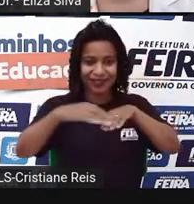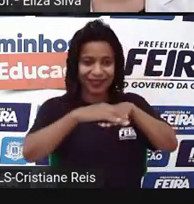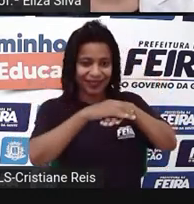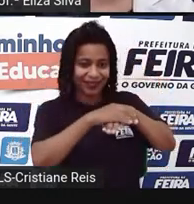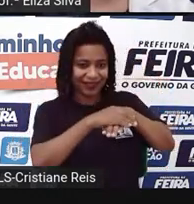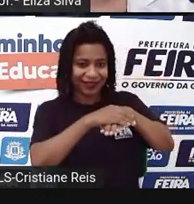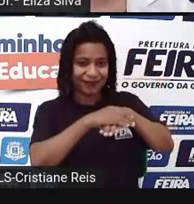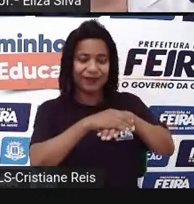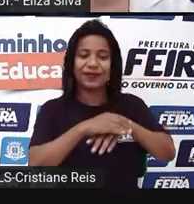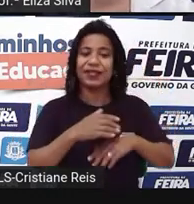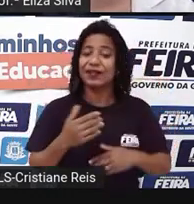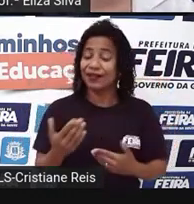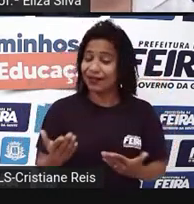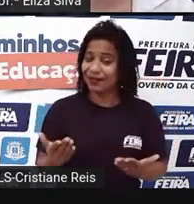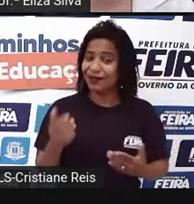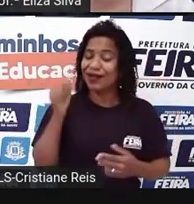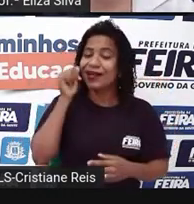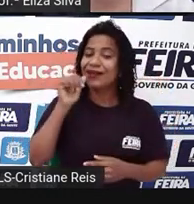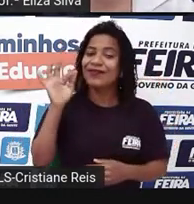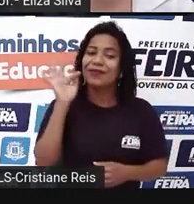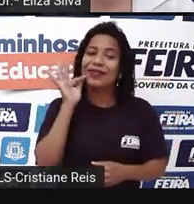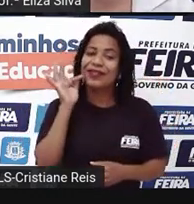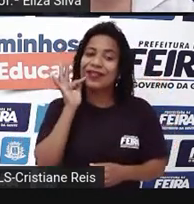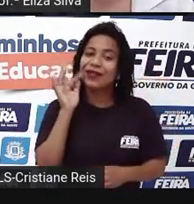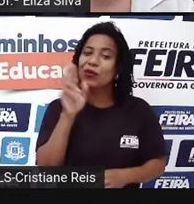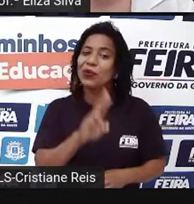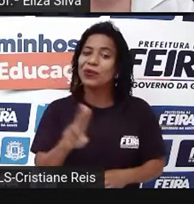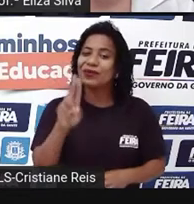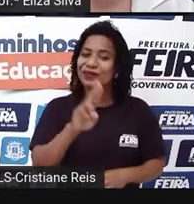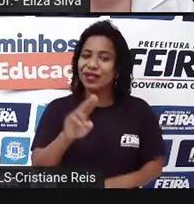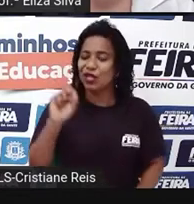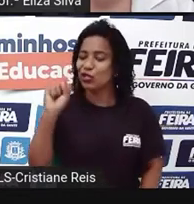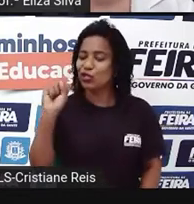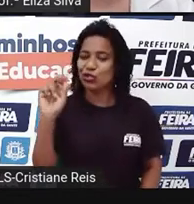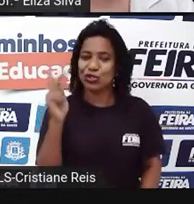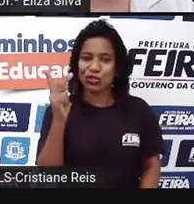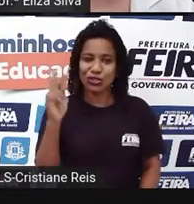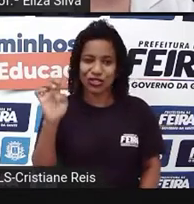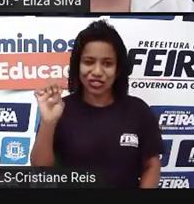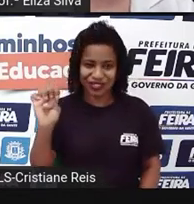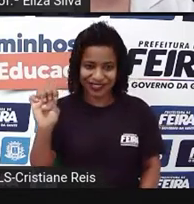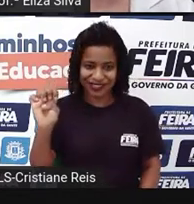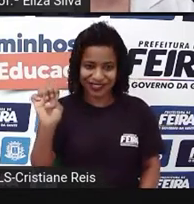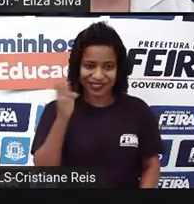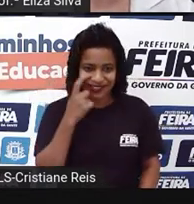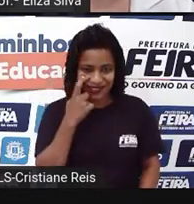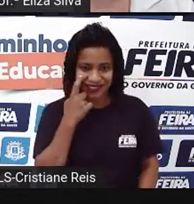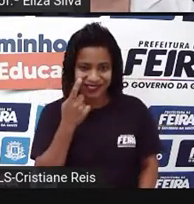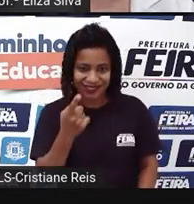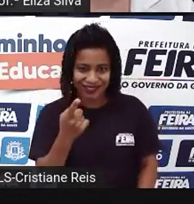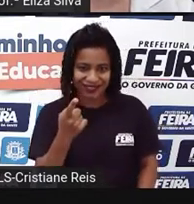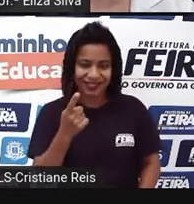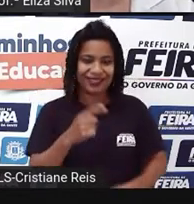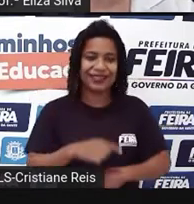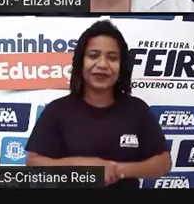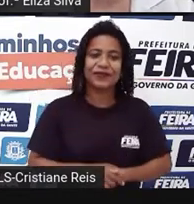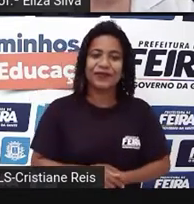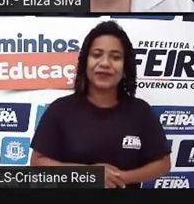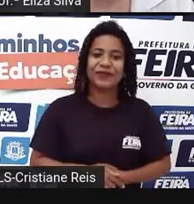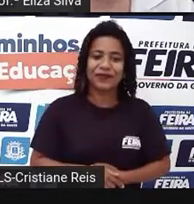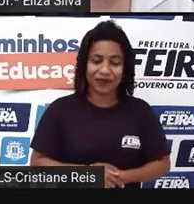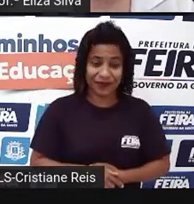he para o masculino, para o feminino eu utilizarei she. Where is Cinderella from? De onde Cinderela